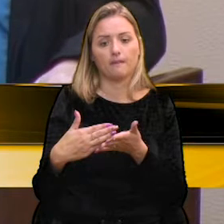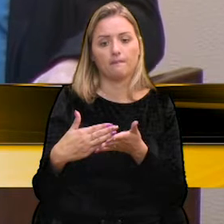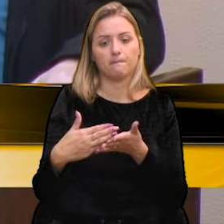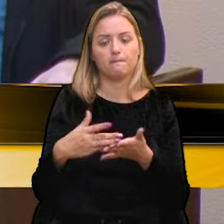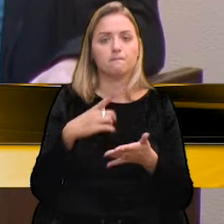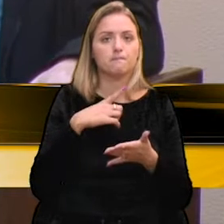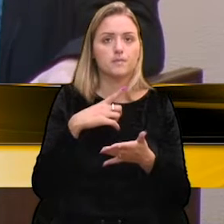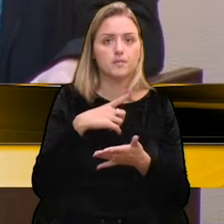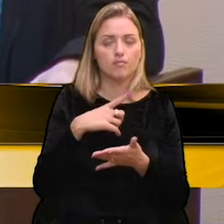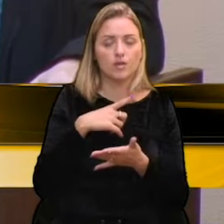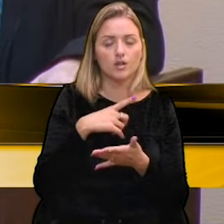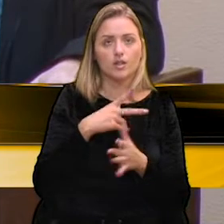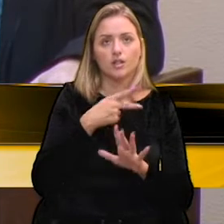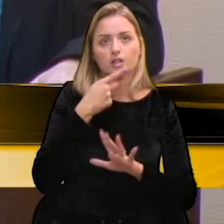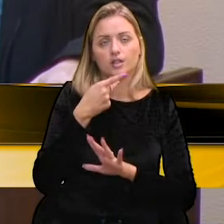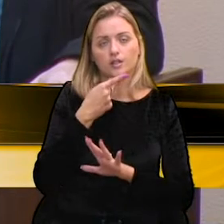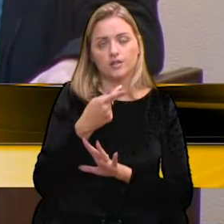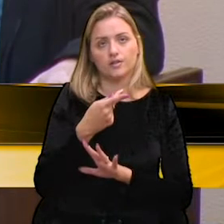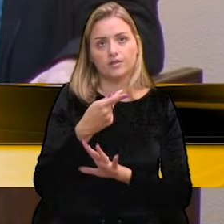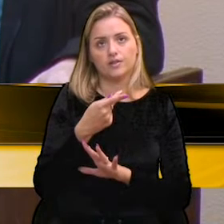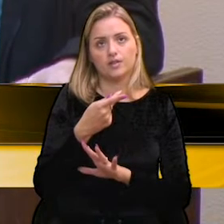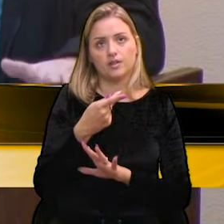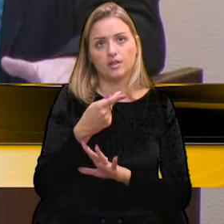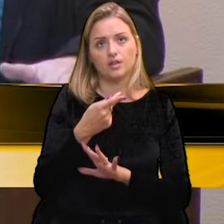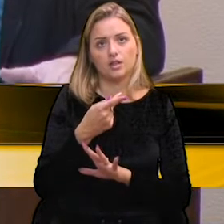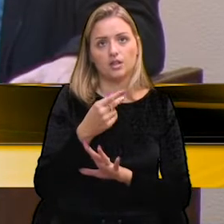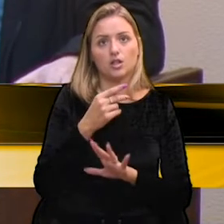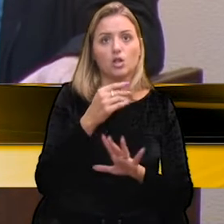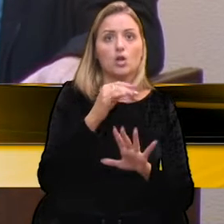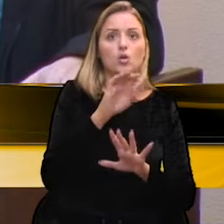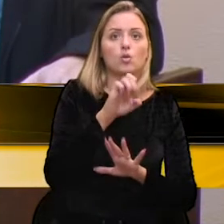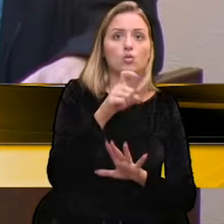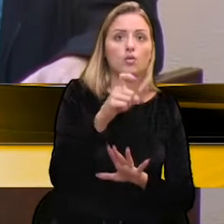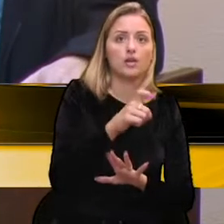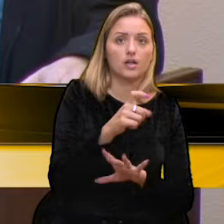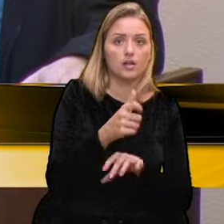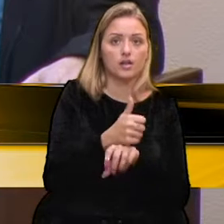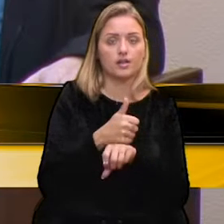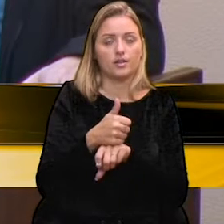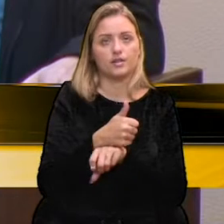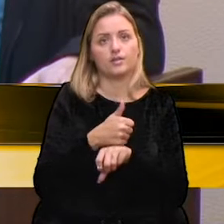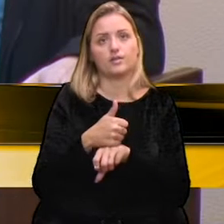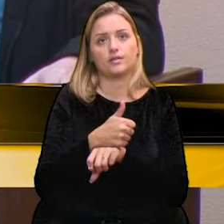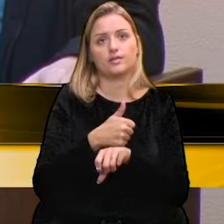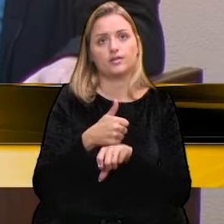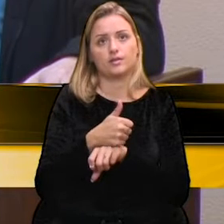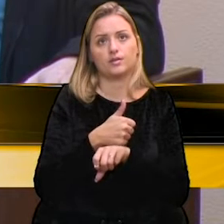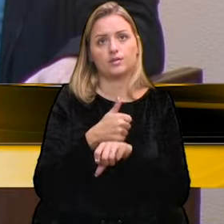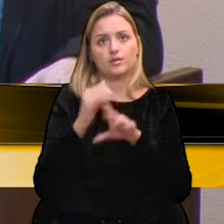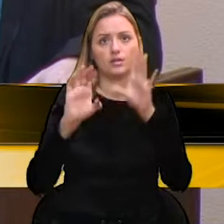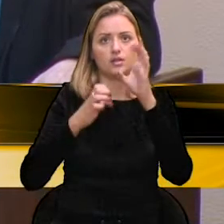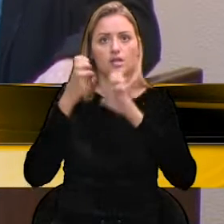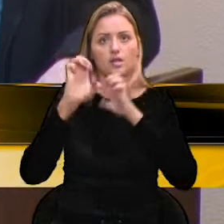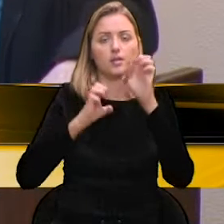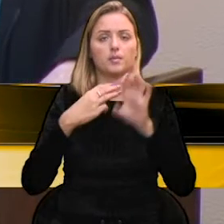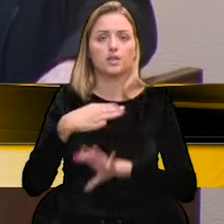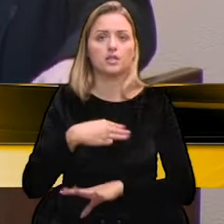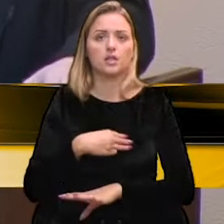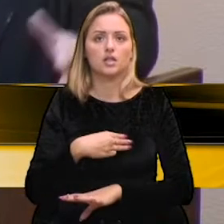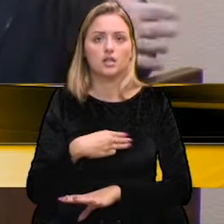conversa nos bastidores, de que um ex-profissional da empresa Marco